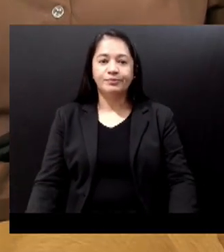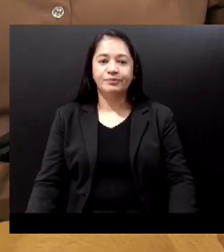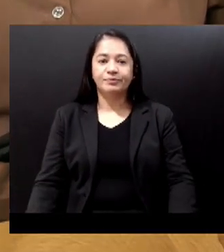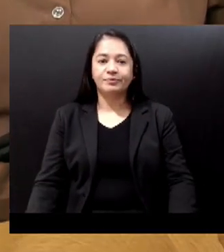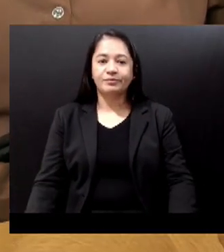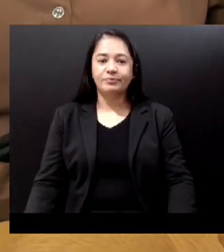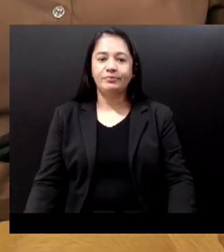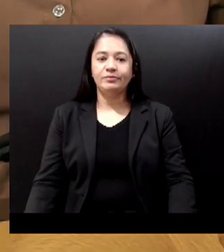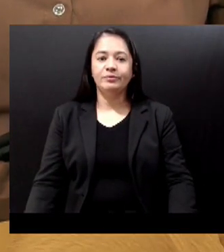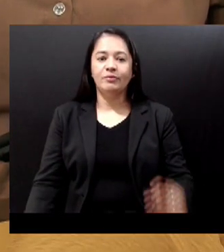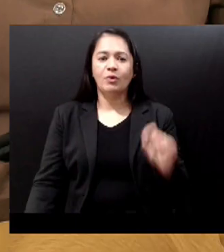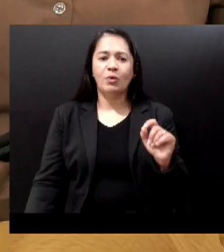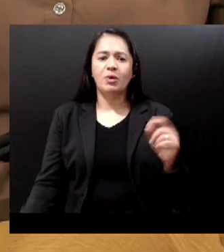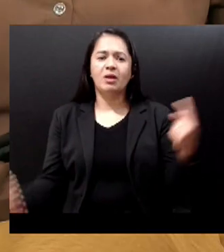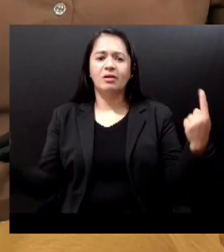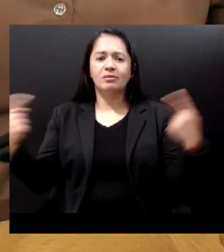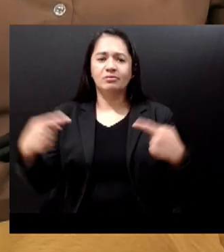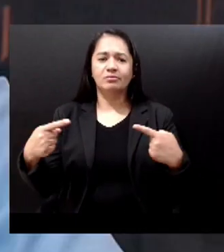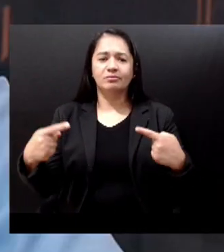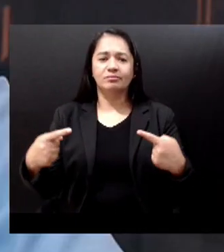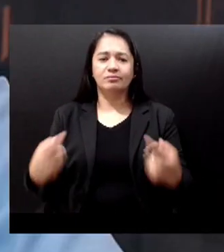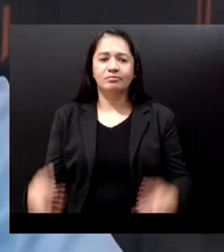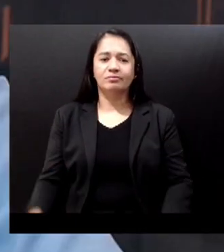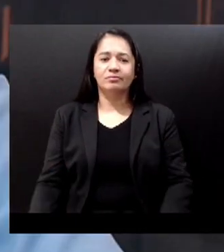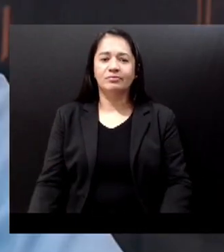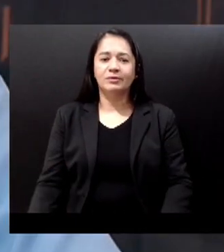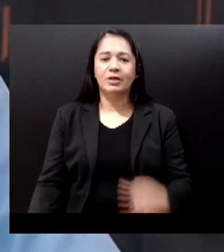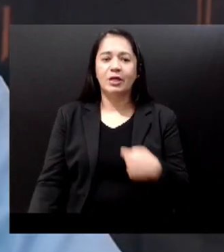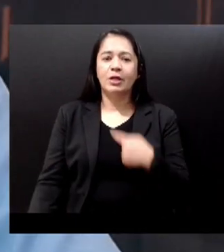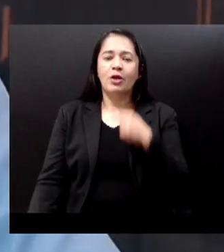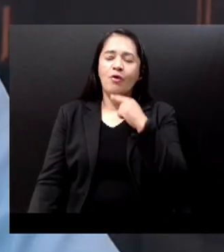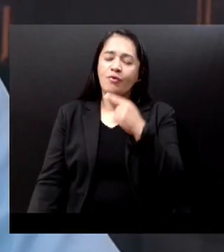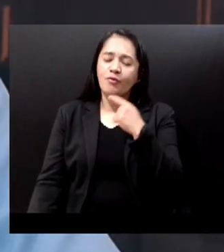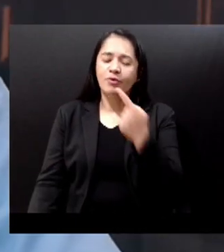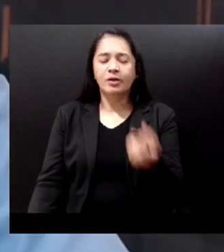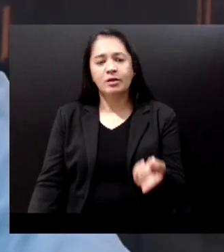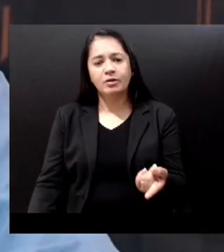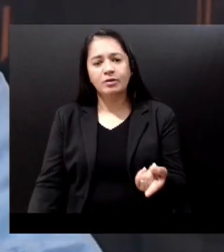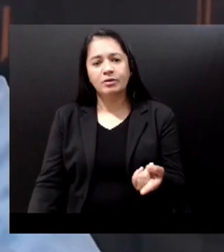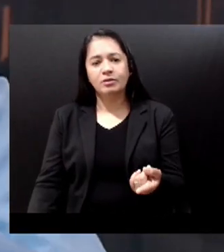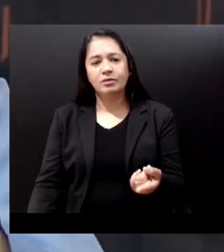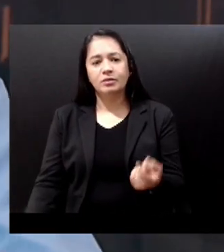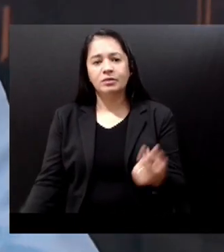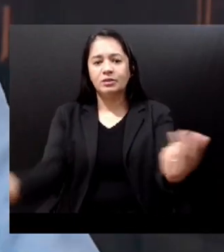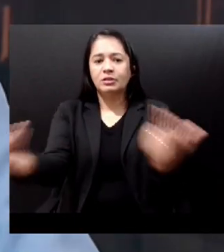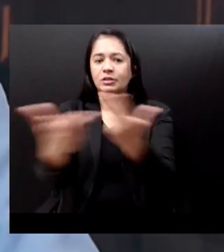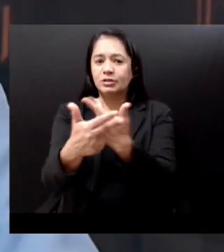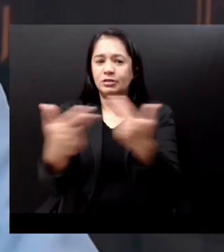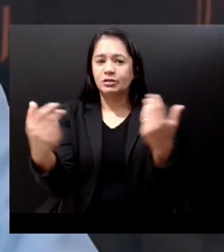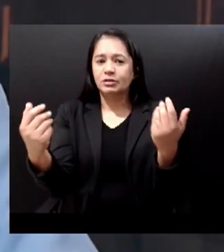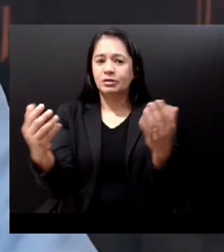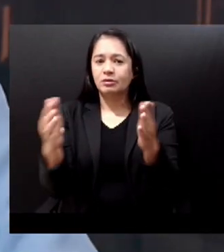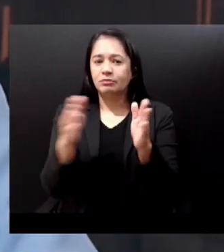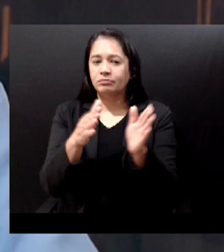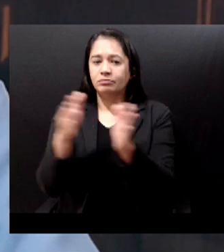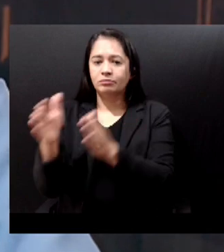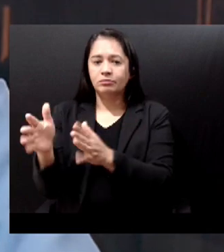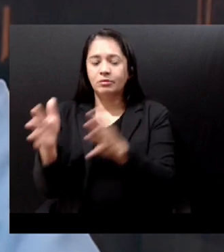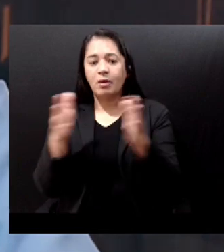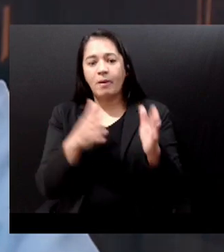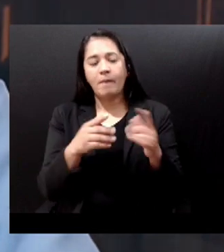essa frustração? Então, eu fiquei até em dúvida sobre essas coisas estarem em lados opostos nessa pergunta,